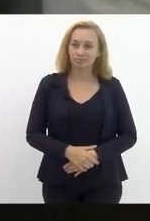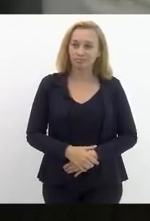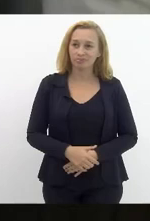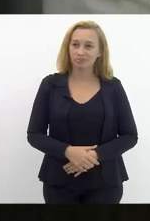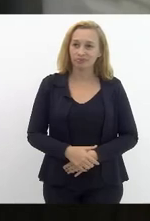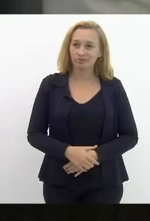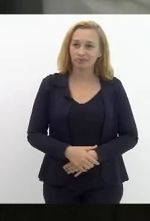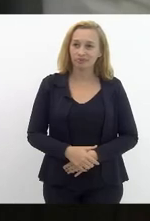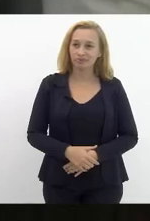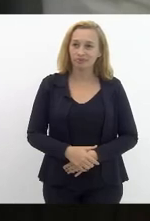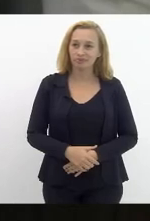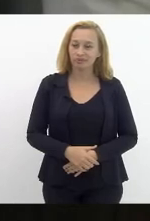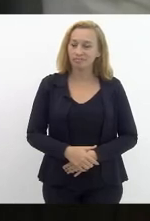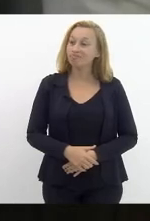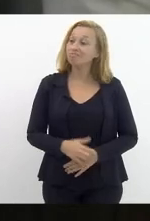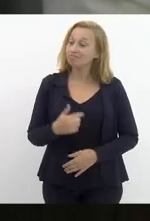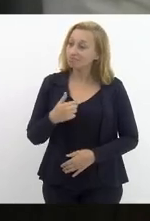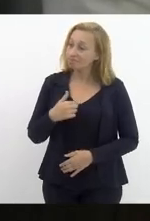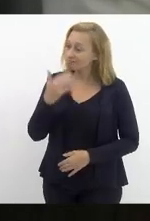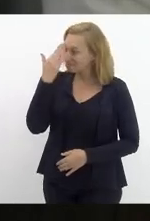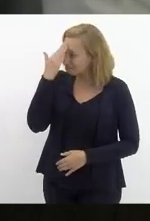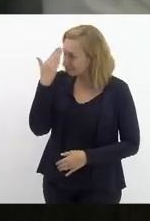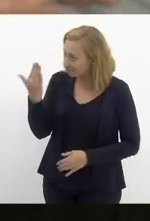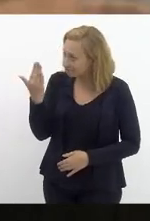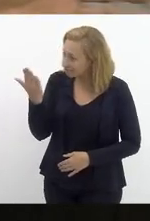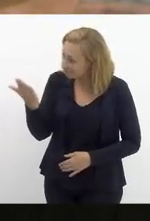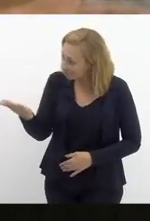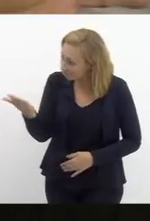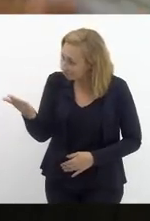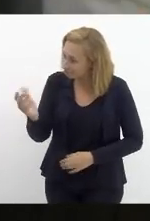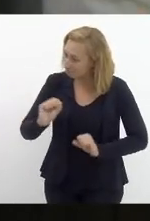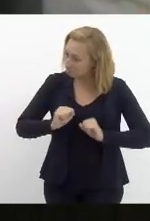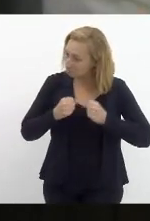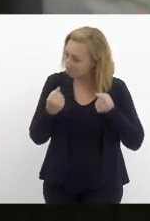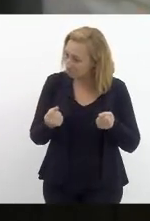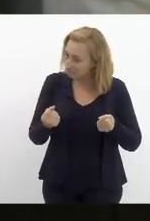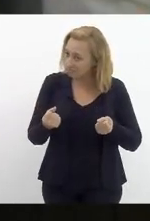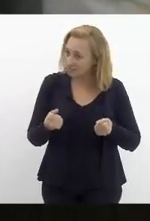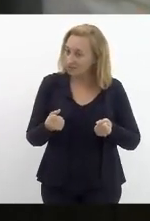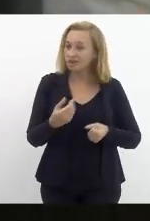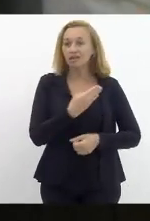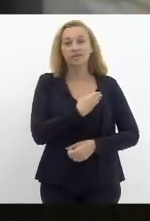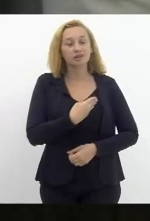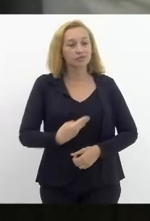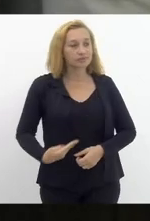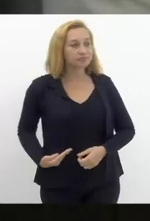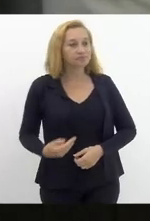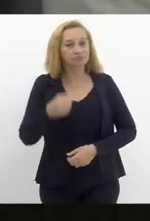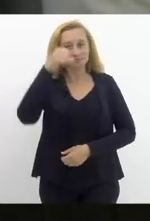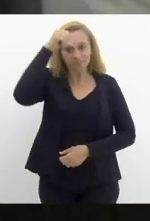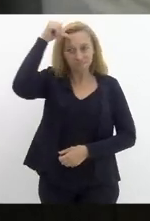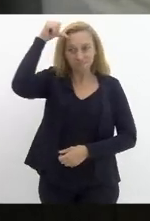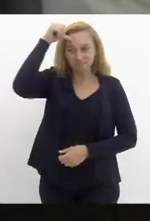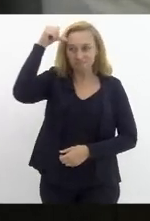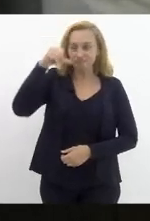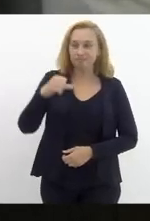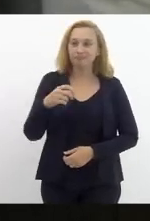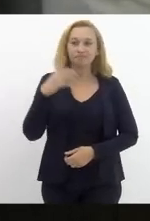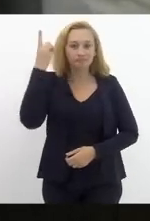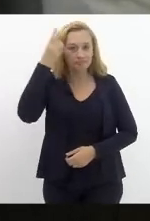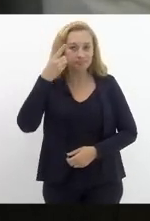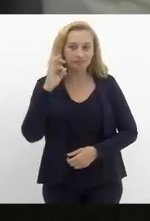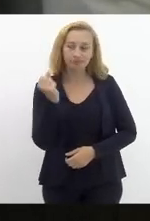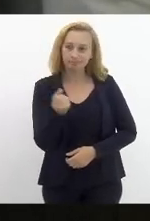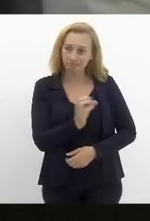publicamente, eu agradeço a você pelo esforço, ao governador Cláudio Castro, à deputada